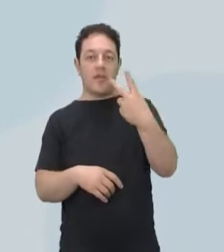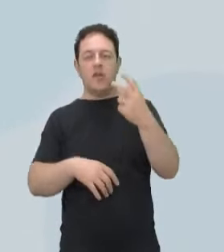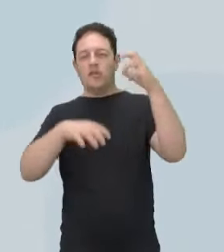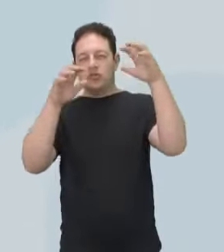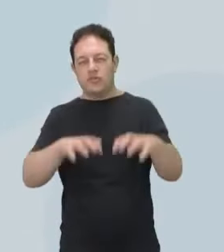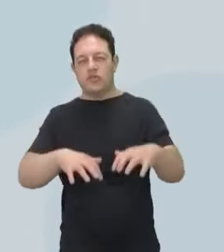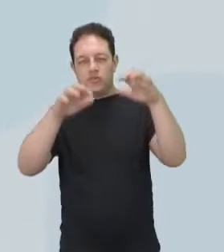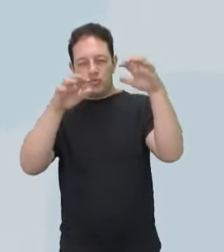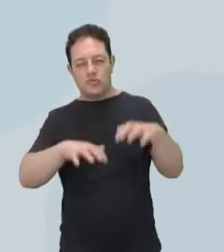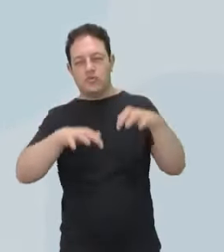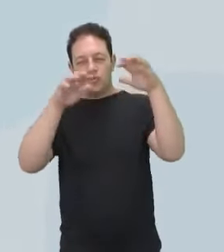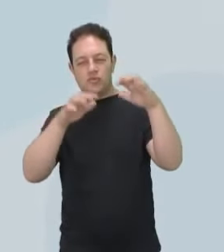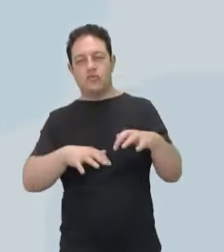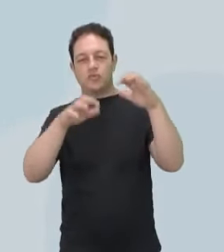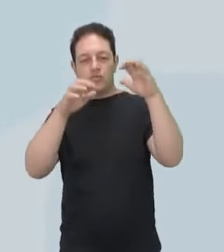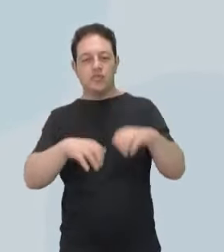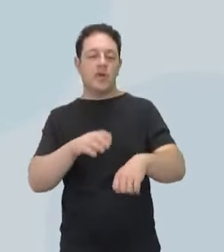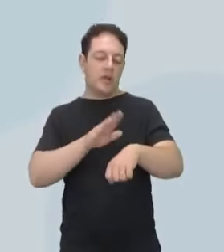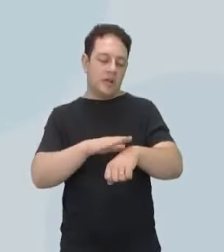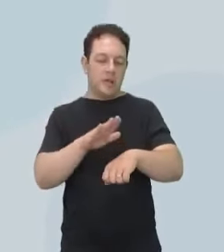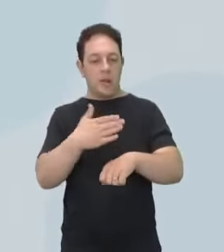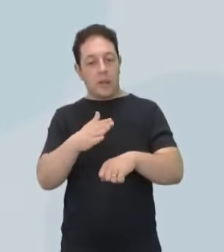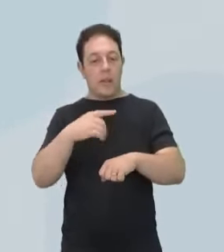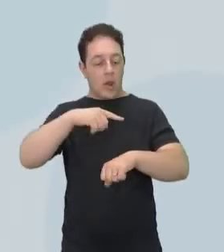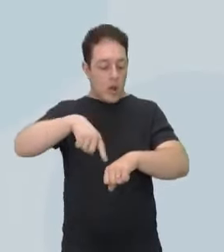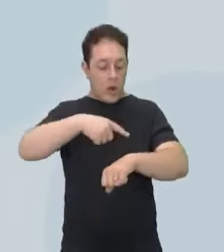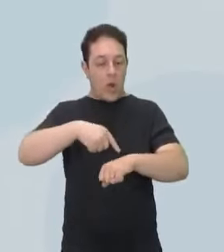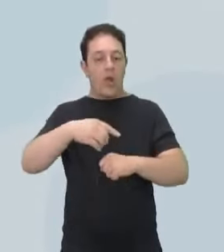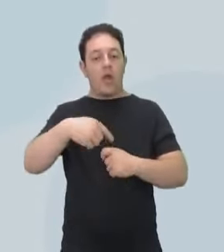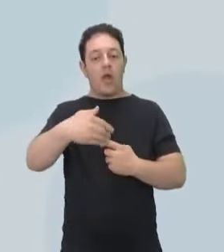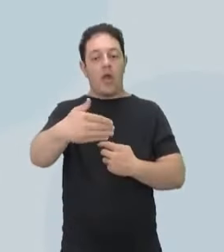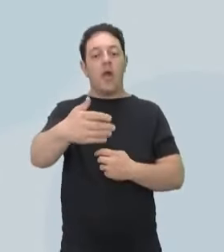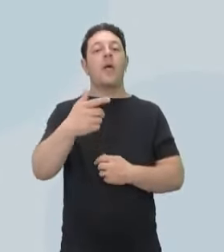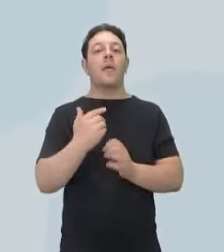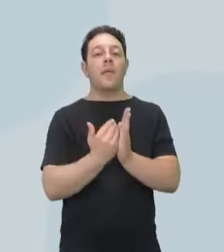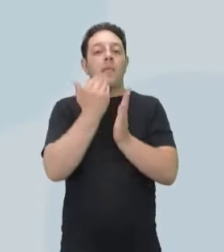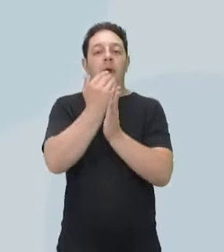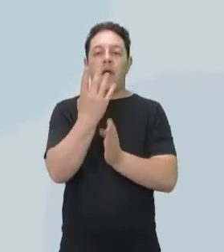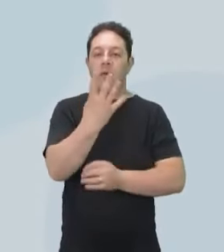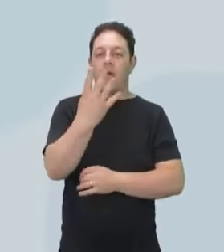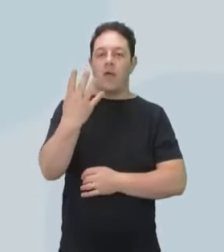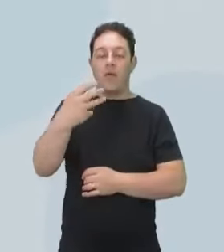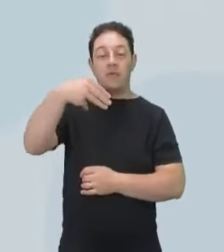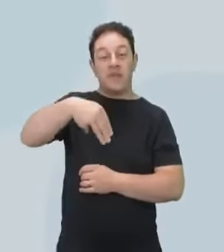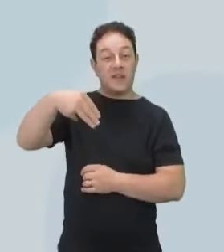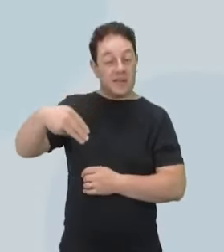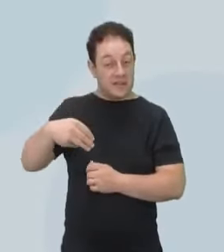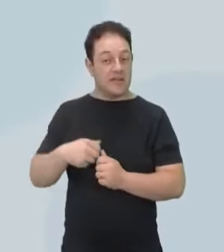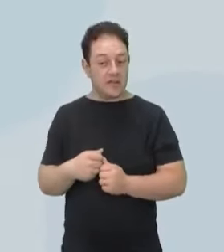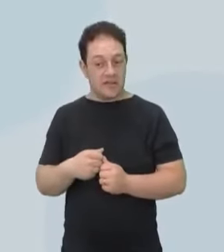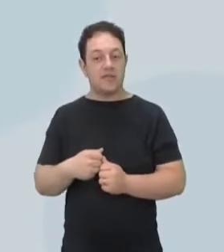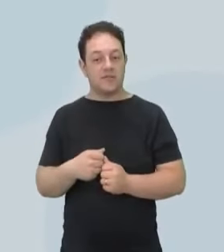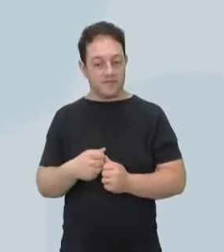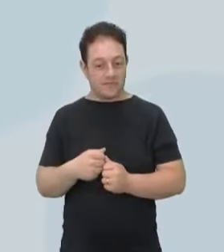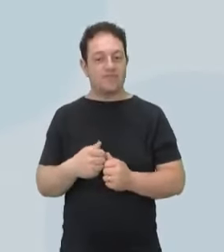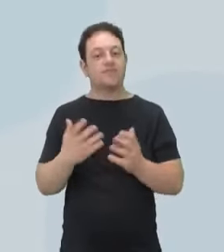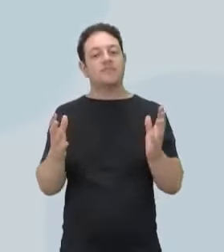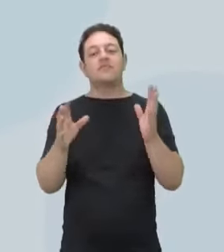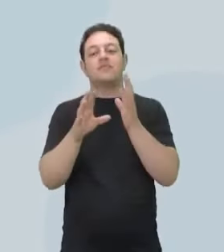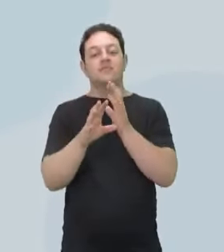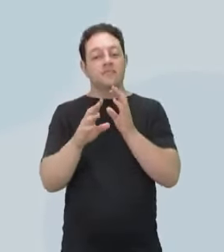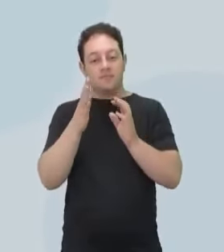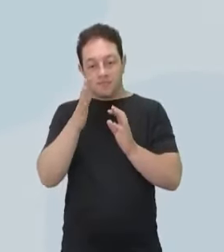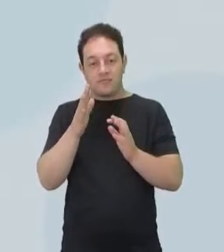Com previsão para as próximas horas de 44 milímetros, ou para as próximas